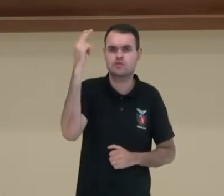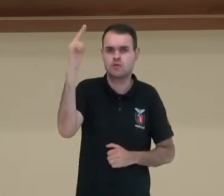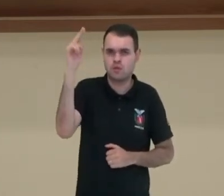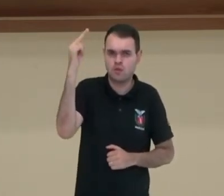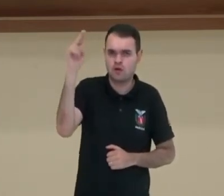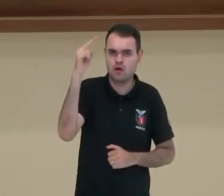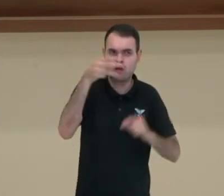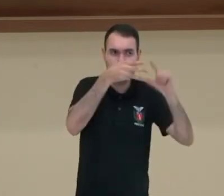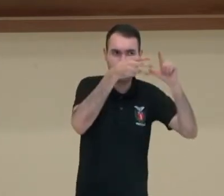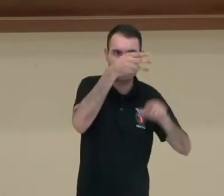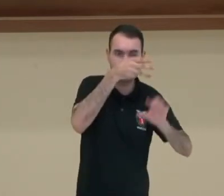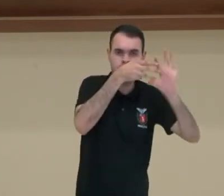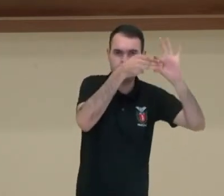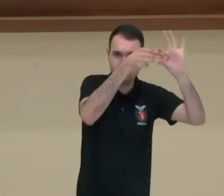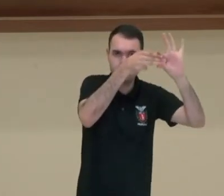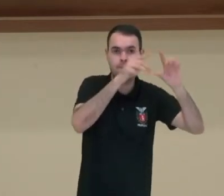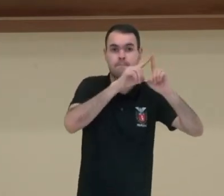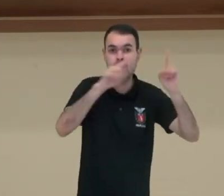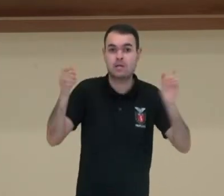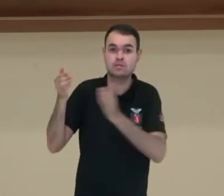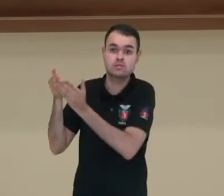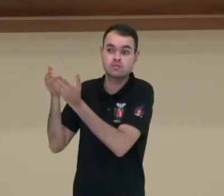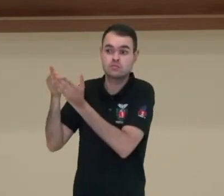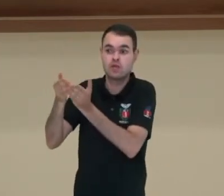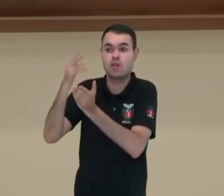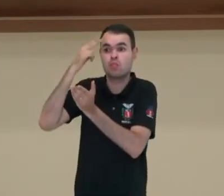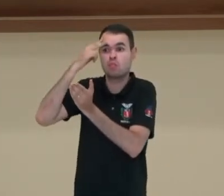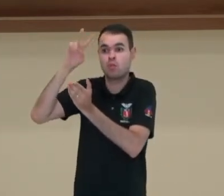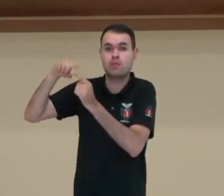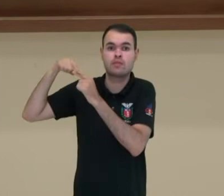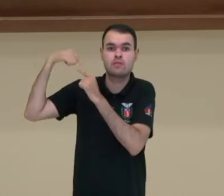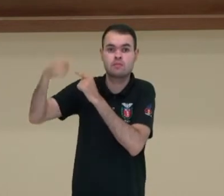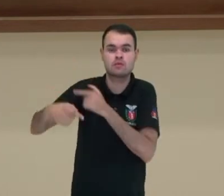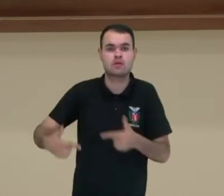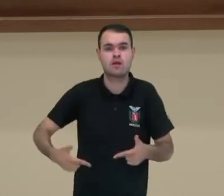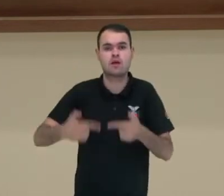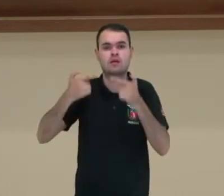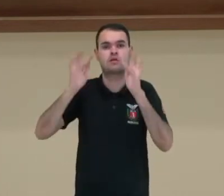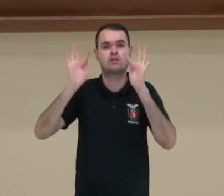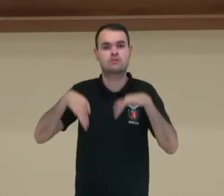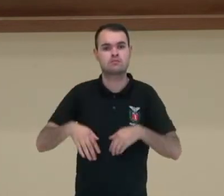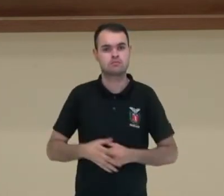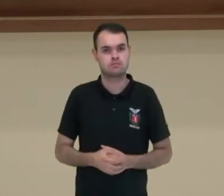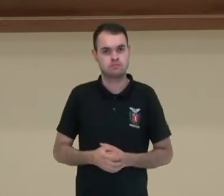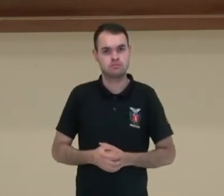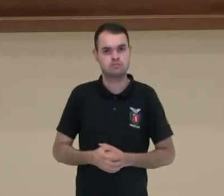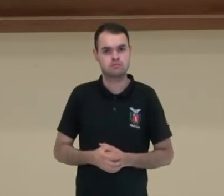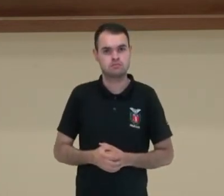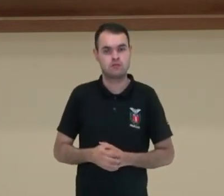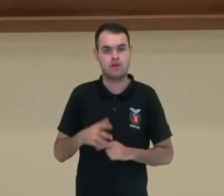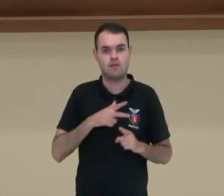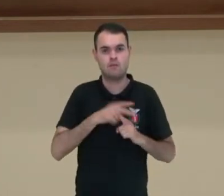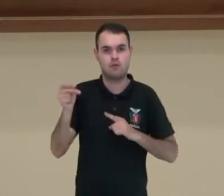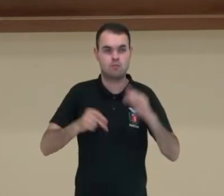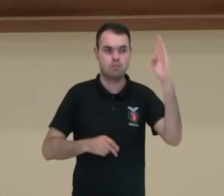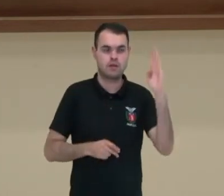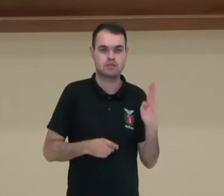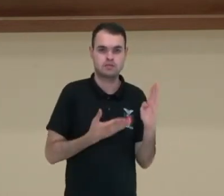Aliança. Mas esses navios chegaram 2 dias após a guerra ser terminada e a vitória do